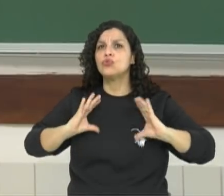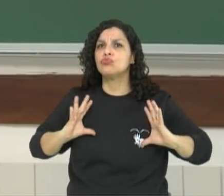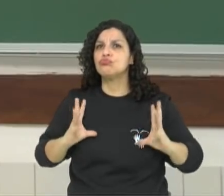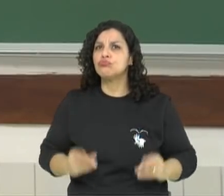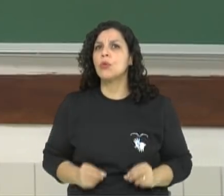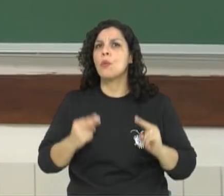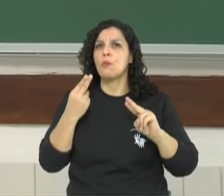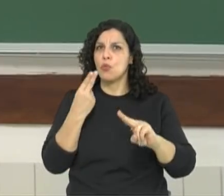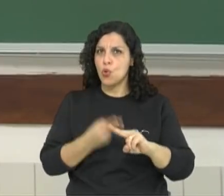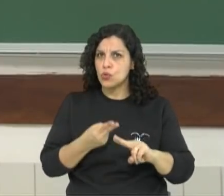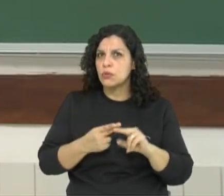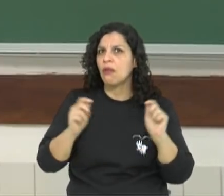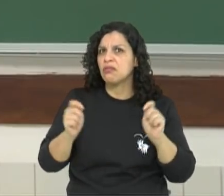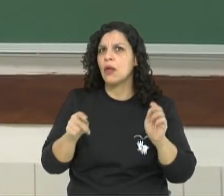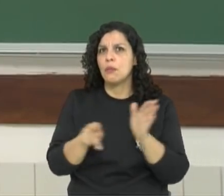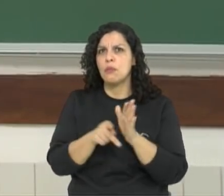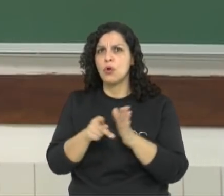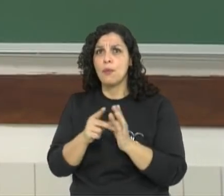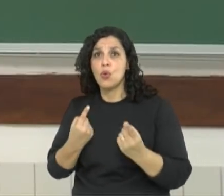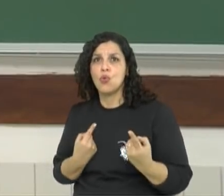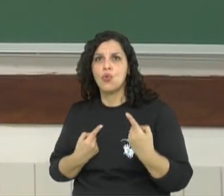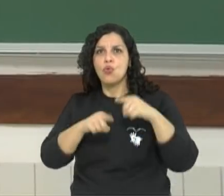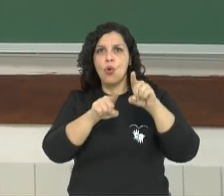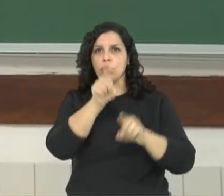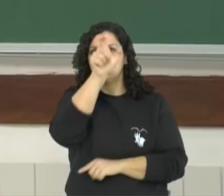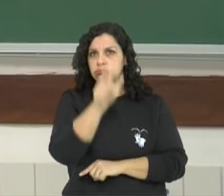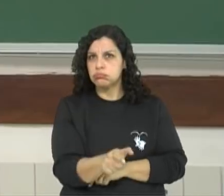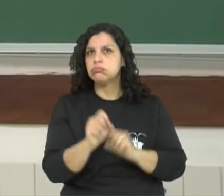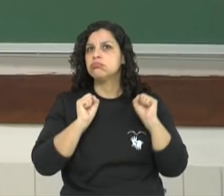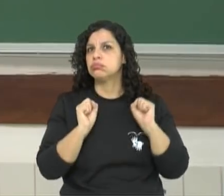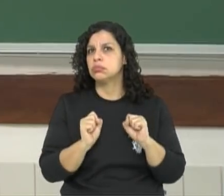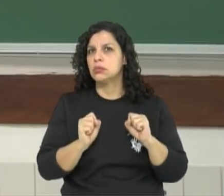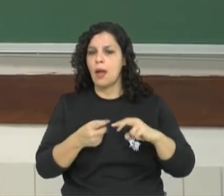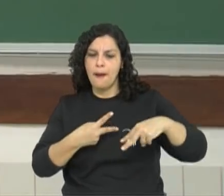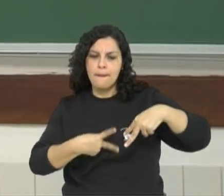corpo, eu posso golpear o meu oponente, certo?